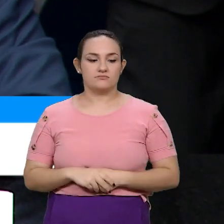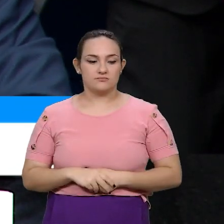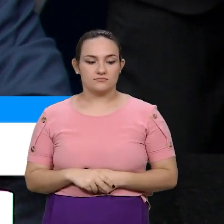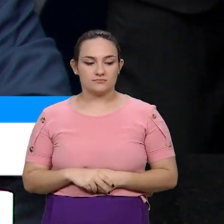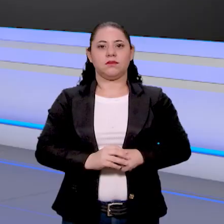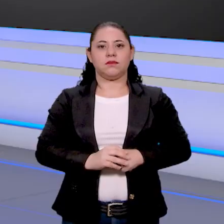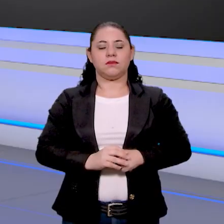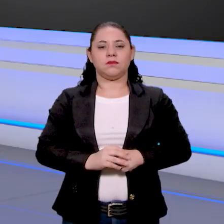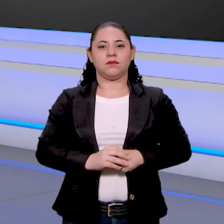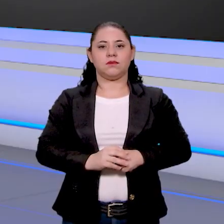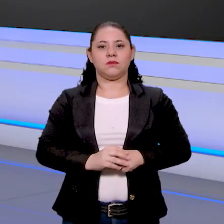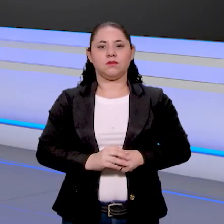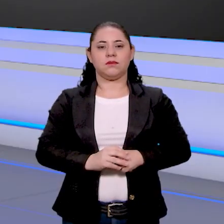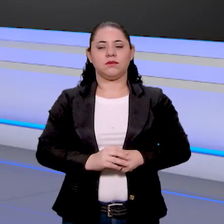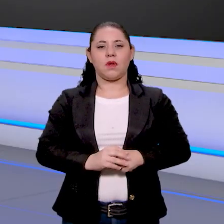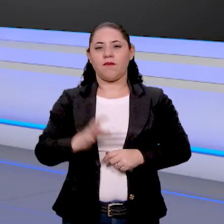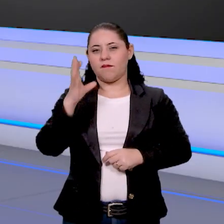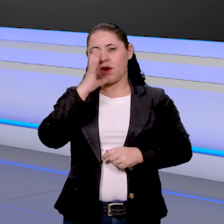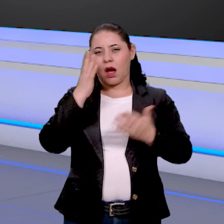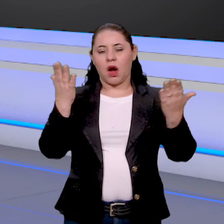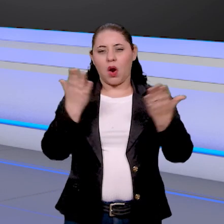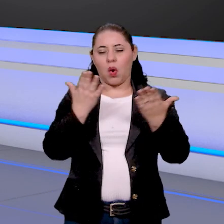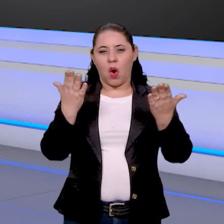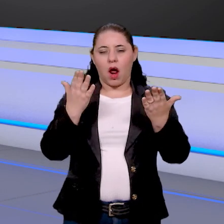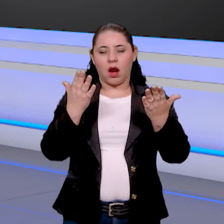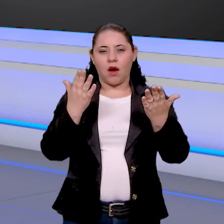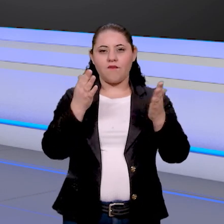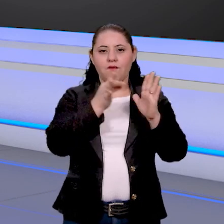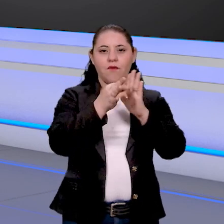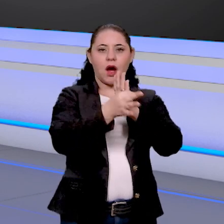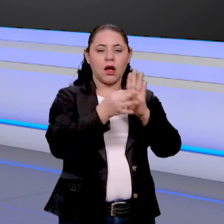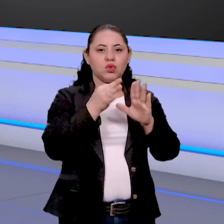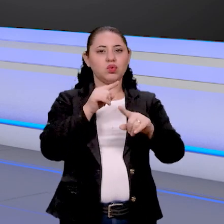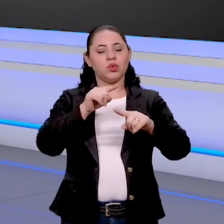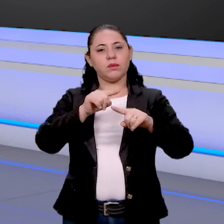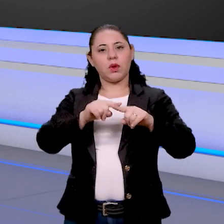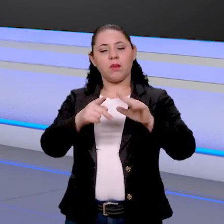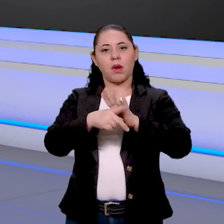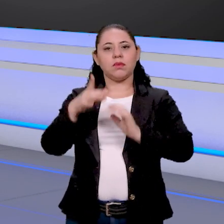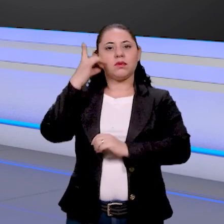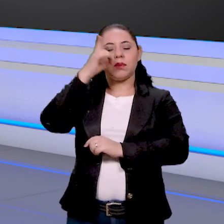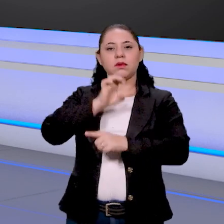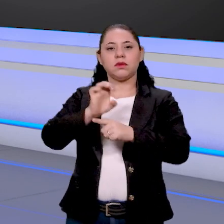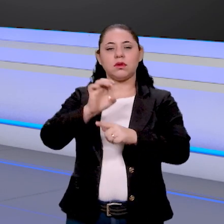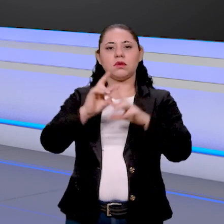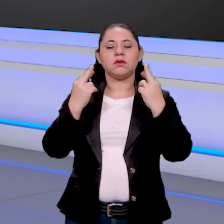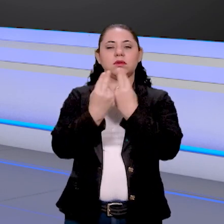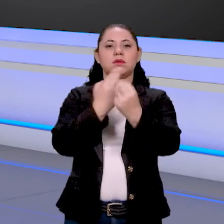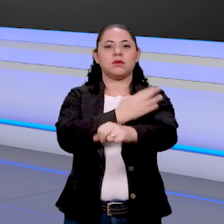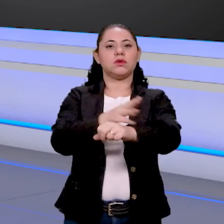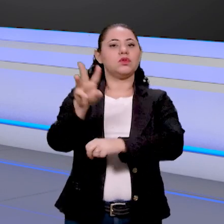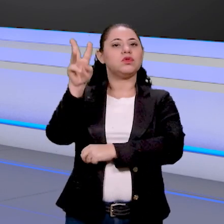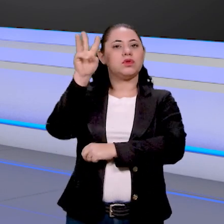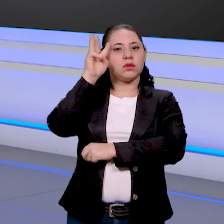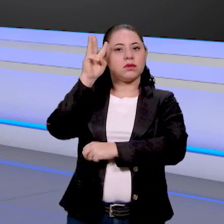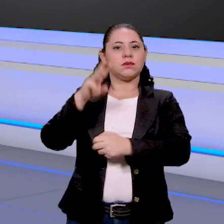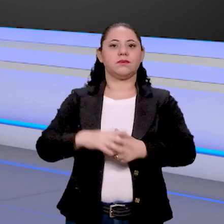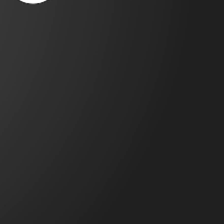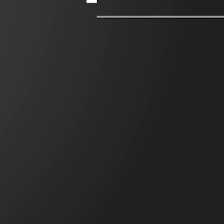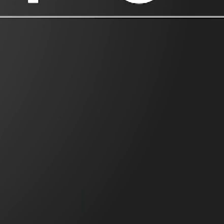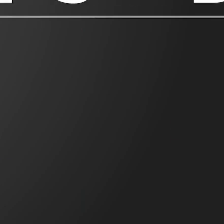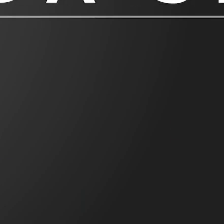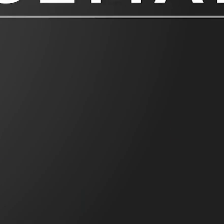desenvolvido. Confira agora o quadro Fatos e Opiniões dos deputados estaduais durante a sessão plenária de